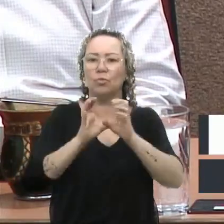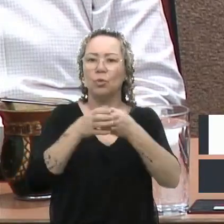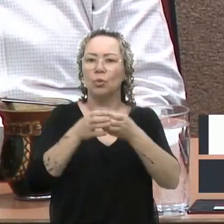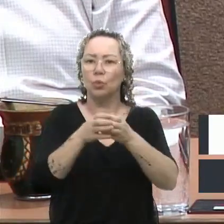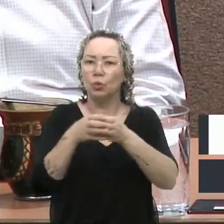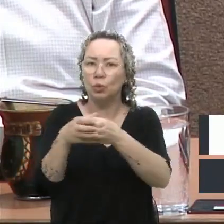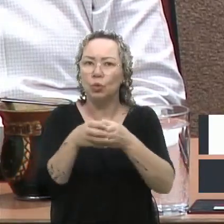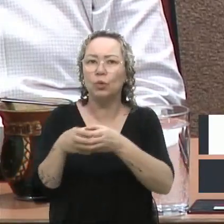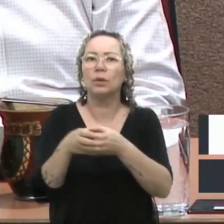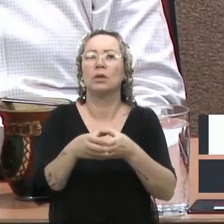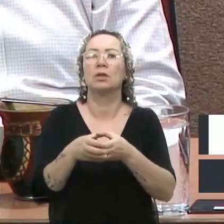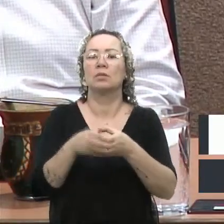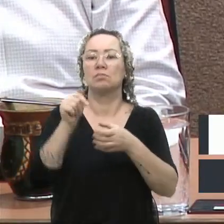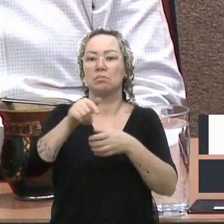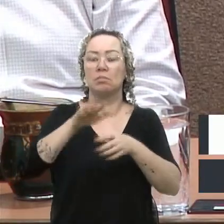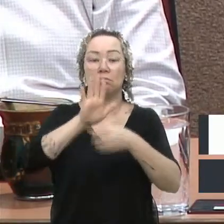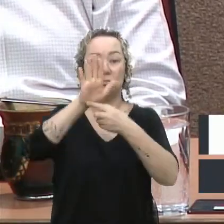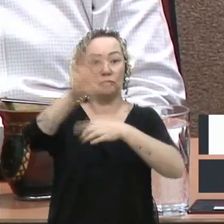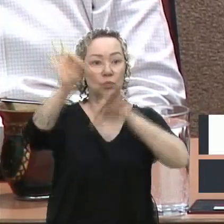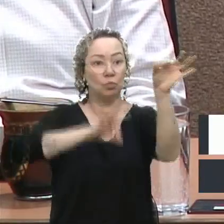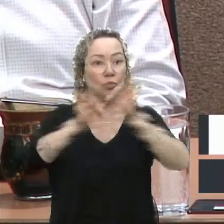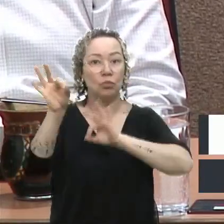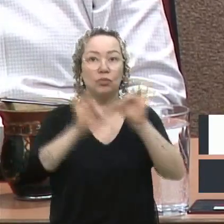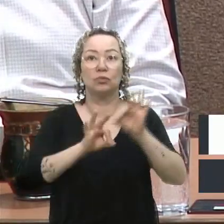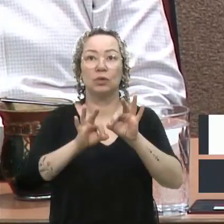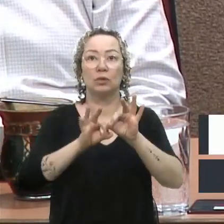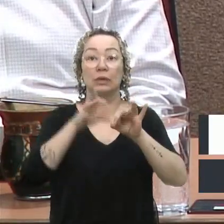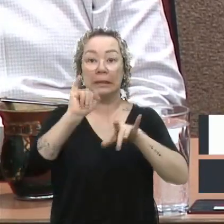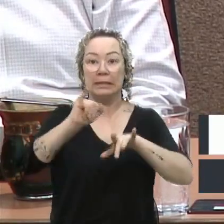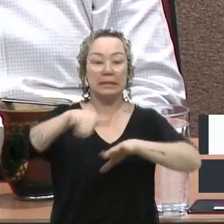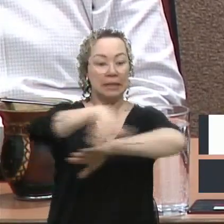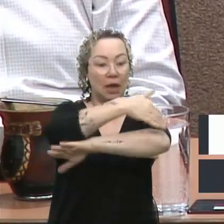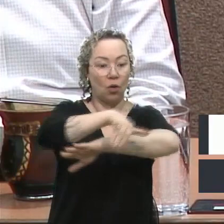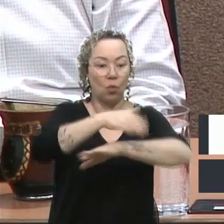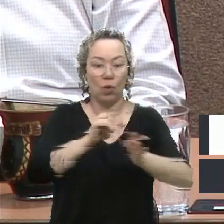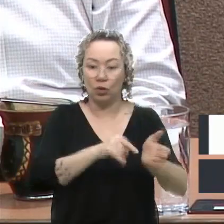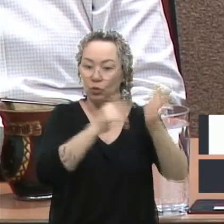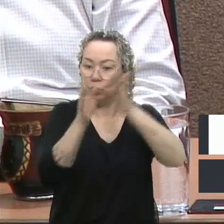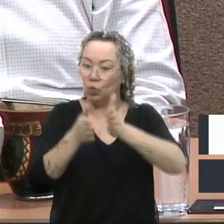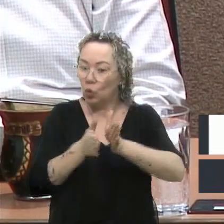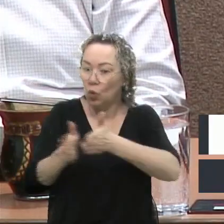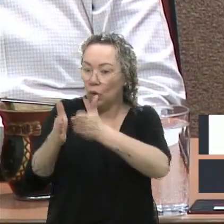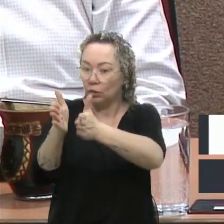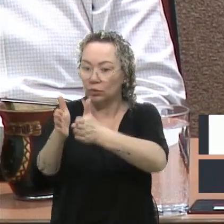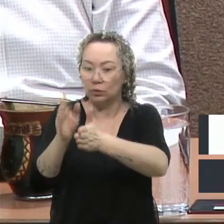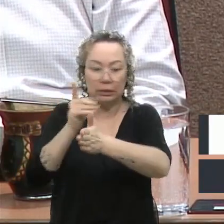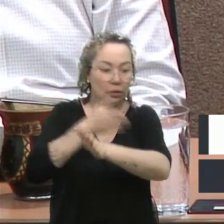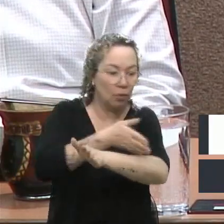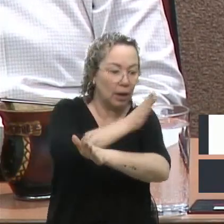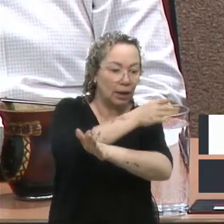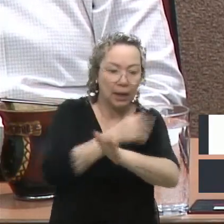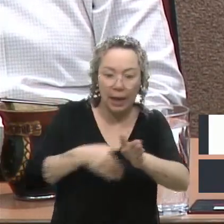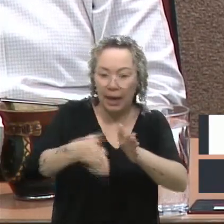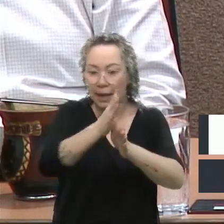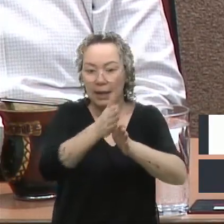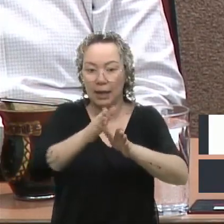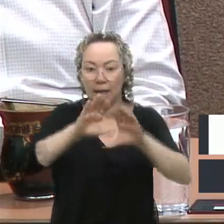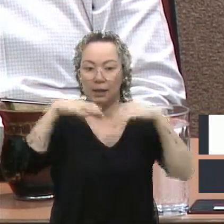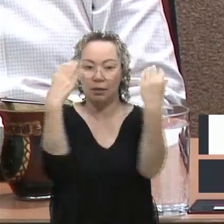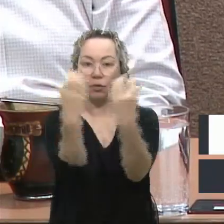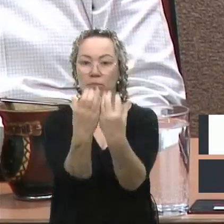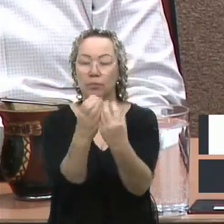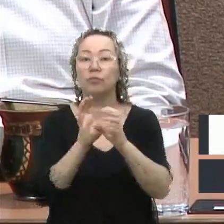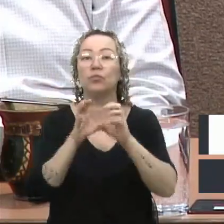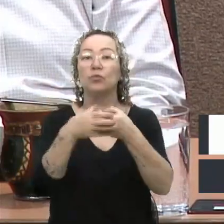eles apresentaram um projeto onde que, se a estrada passar naquelas localidades ali, os turistas vão ter local para